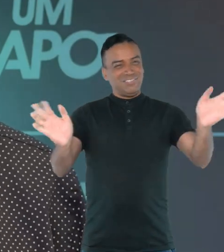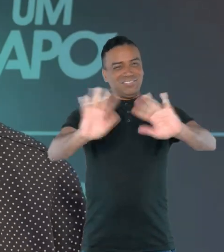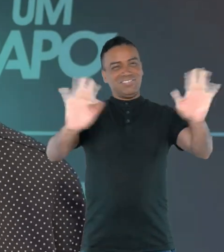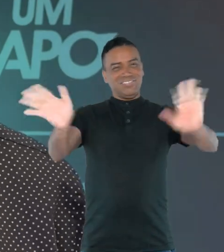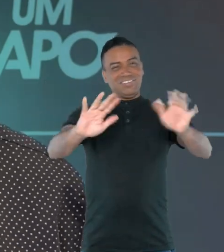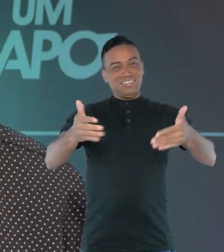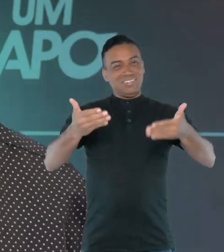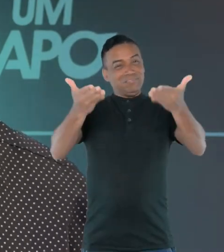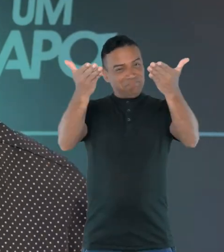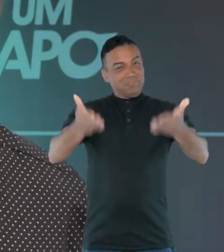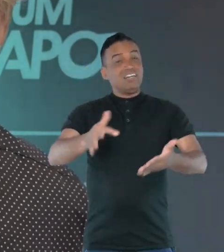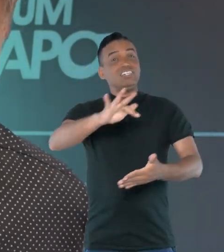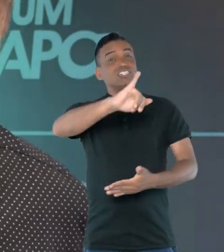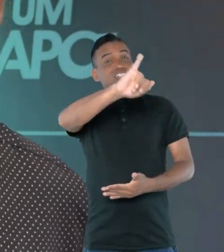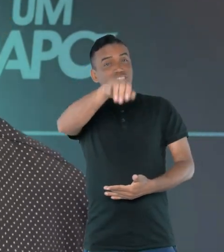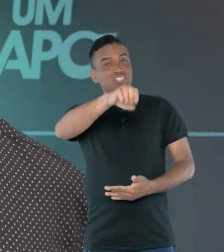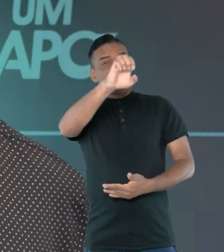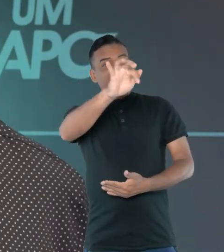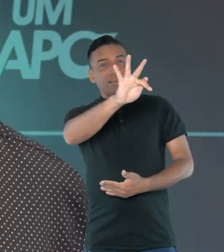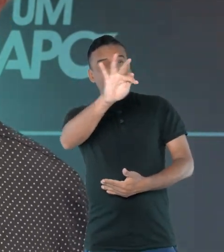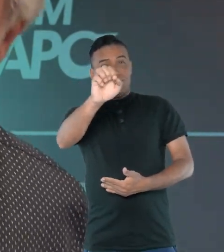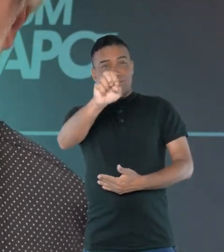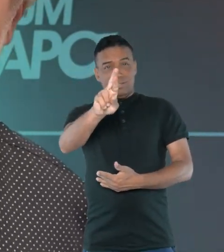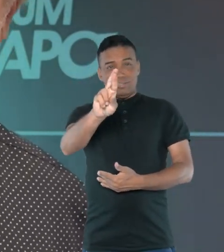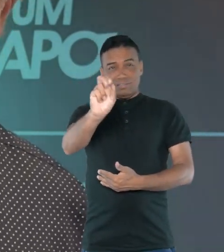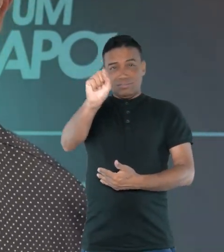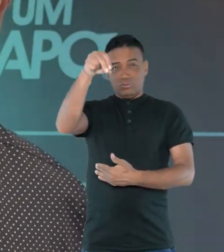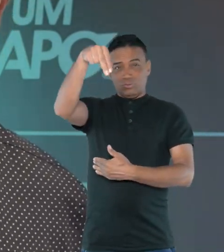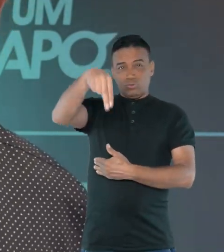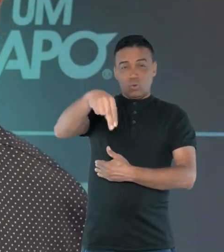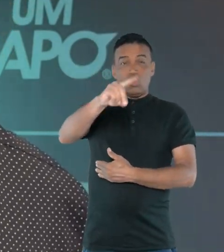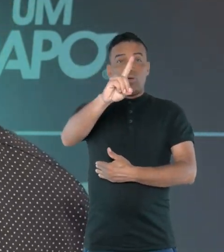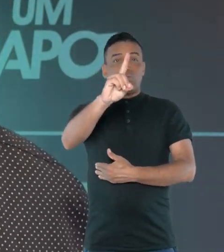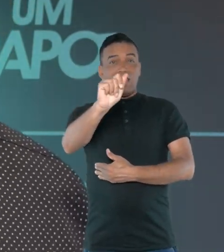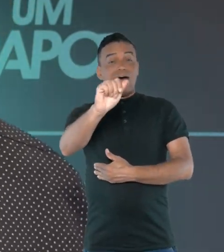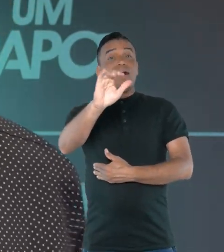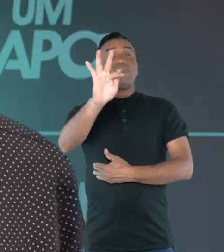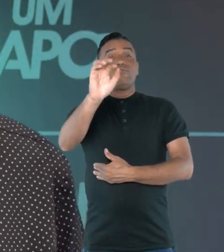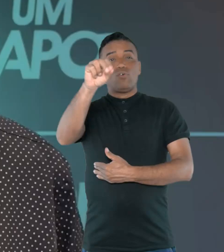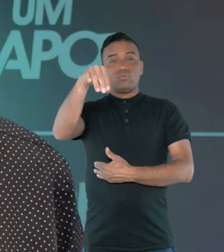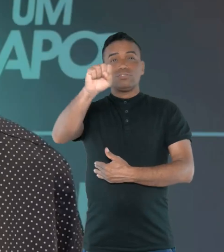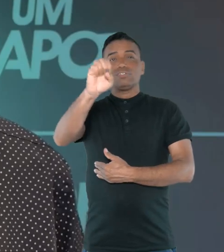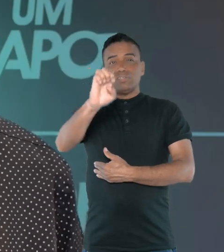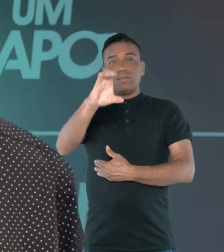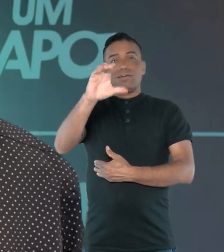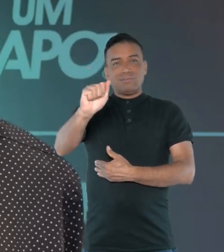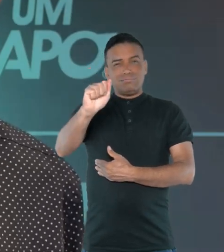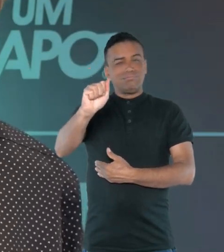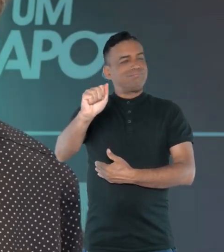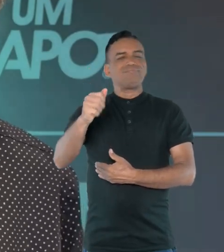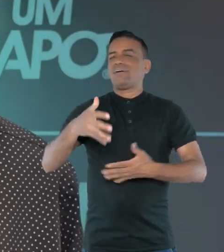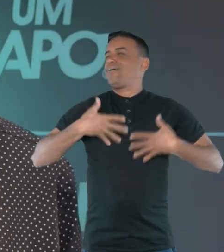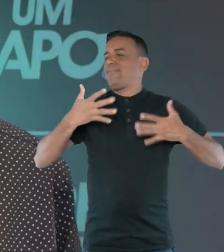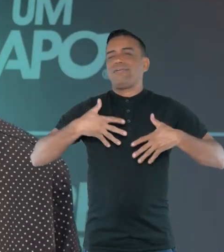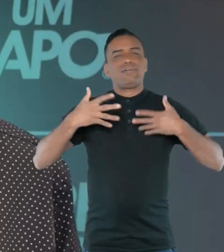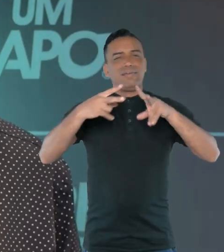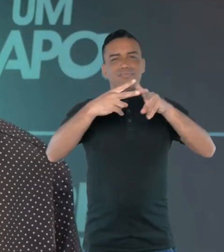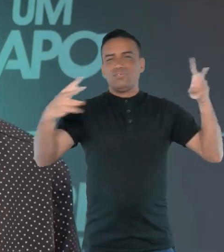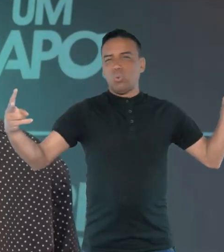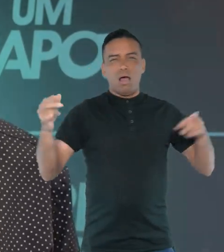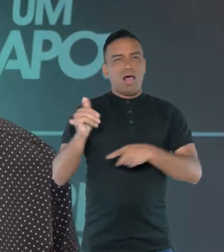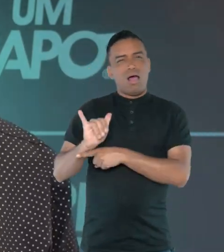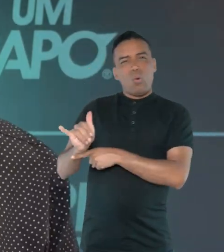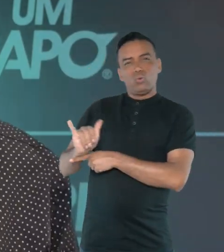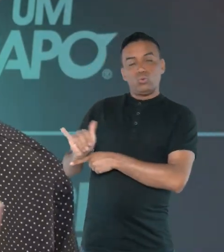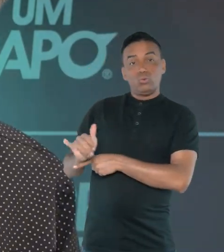Olá, eu sou Jefferson da Fonseca. Estou mais uma vez no nosso Sempre um Papo com imensa alegria no nosso canal virtual. Hoje eu